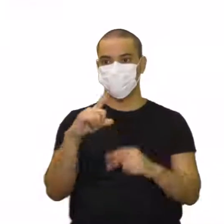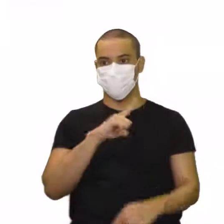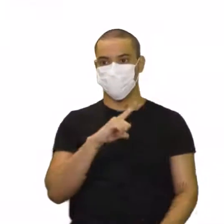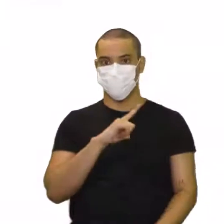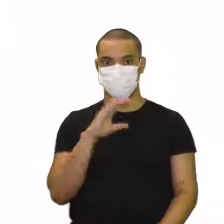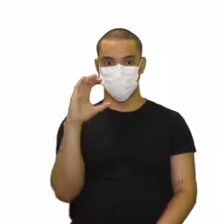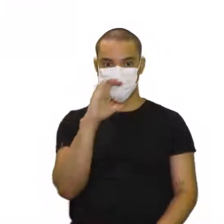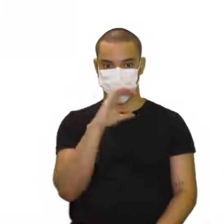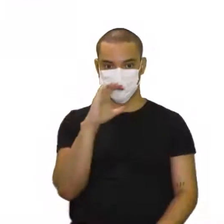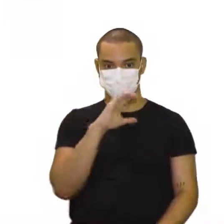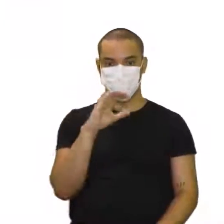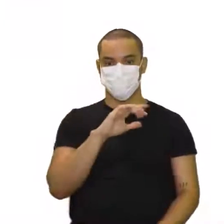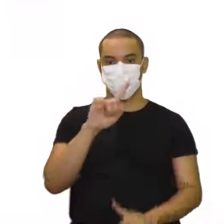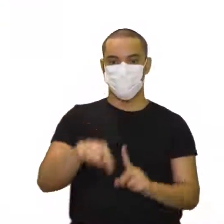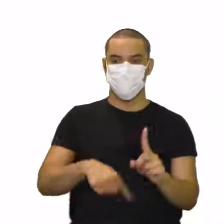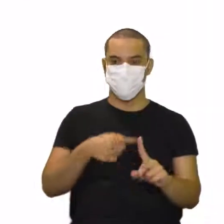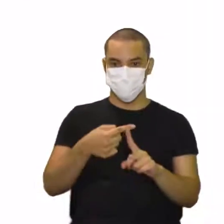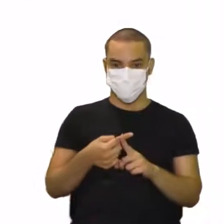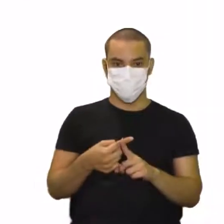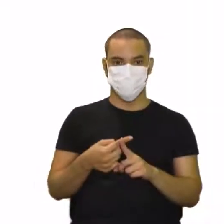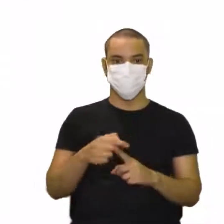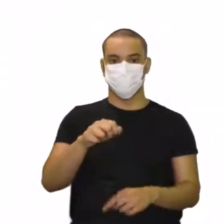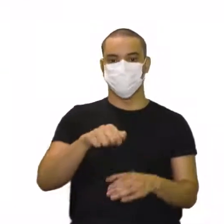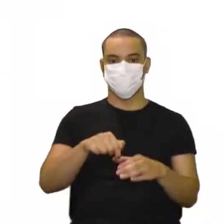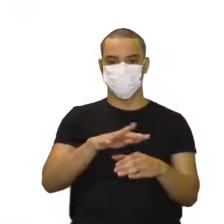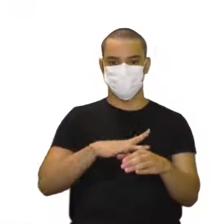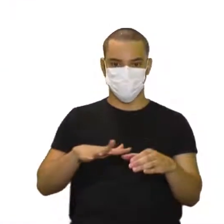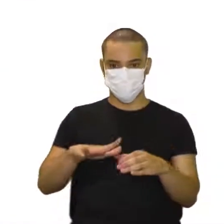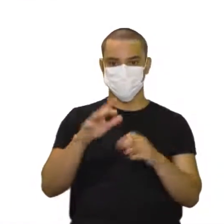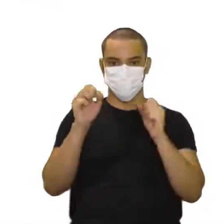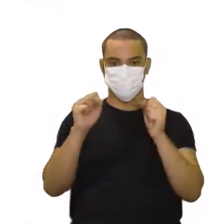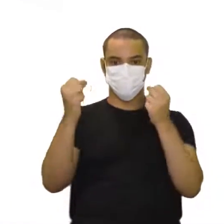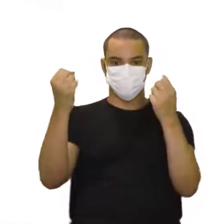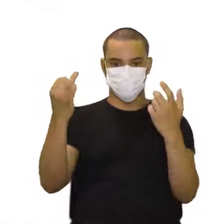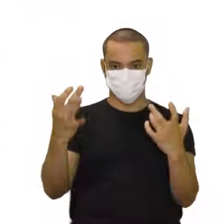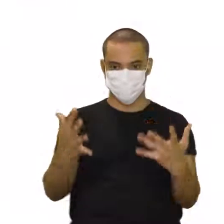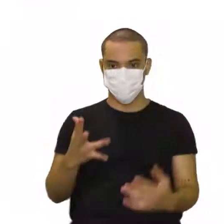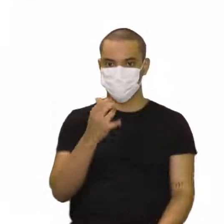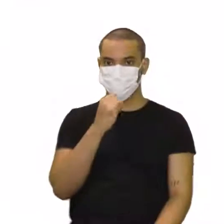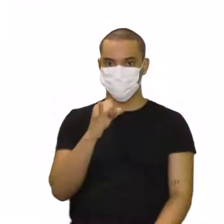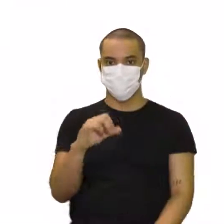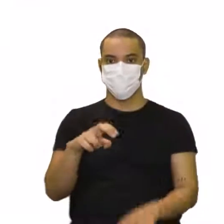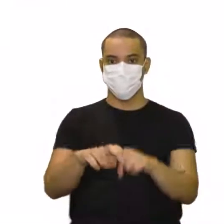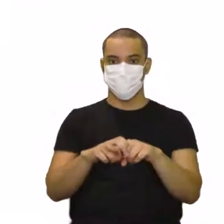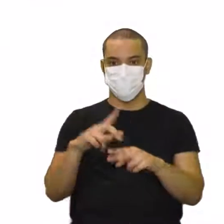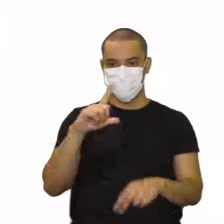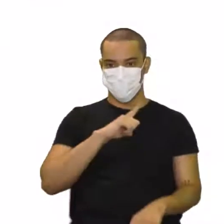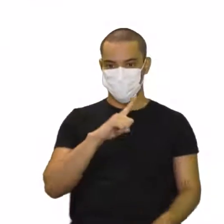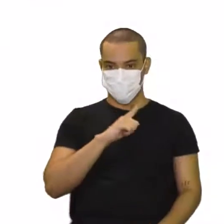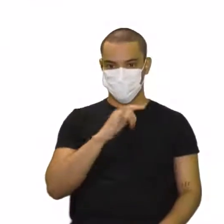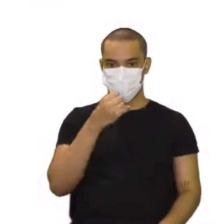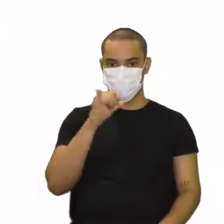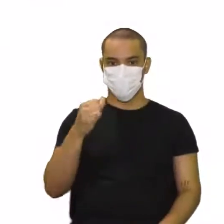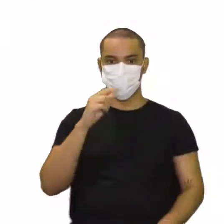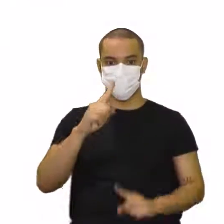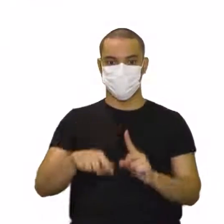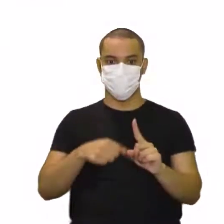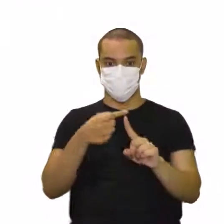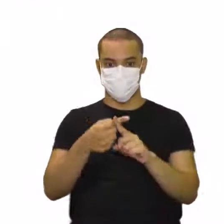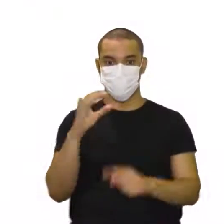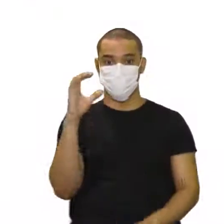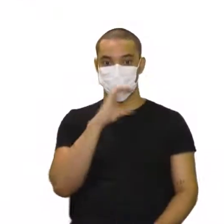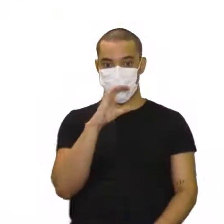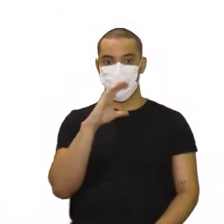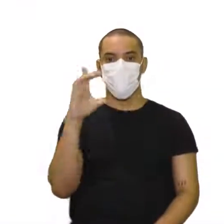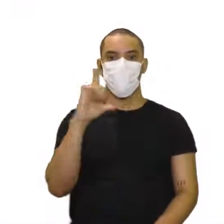o campo magnético, eu posso determinar o campo elétrico. Se eu tenho o campo elétrico e a velocidade, eu determino o campo